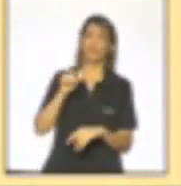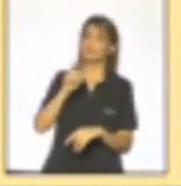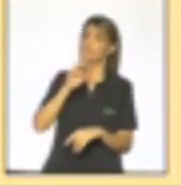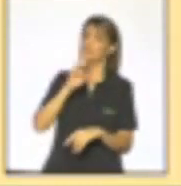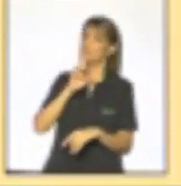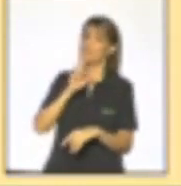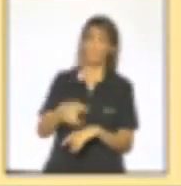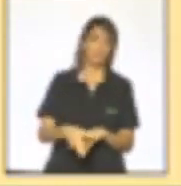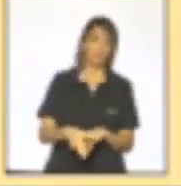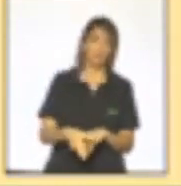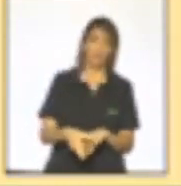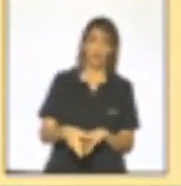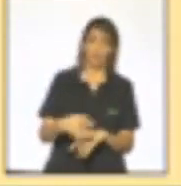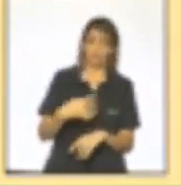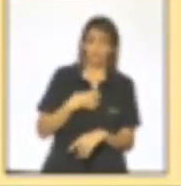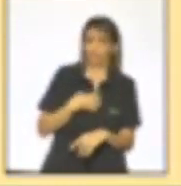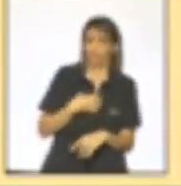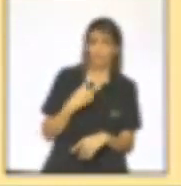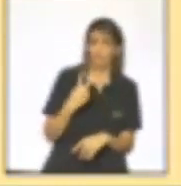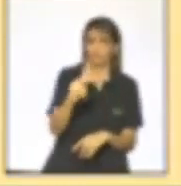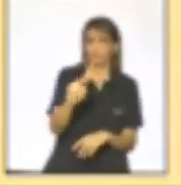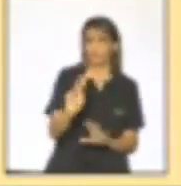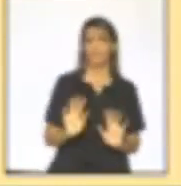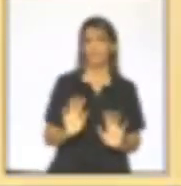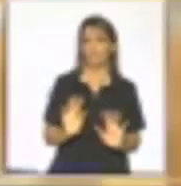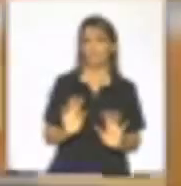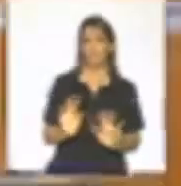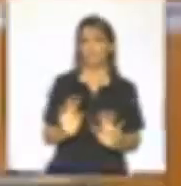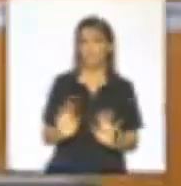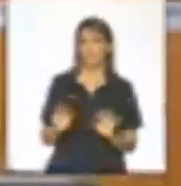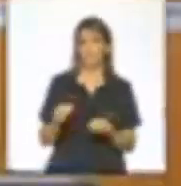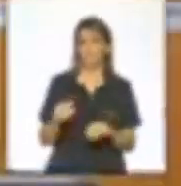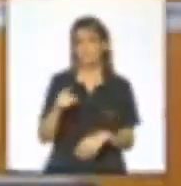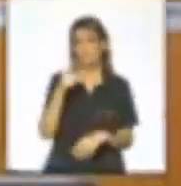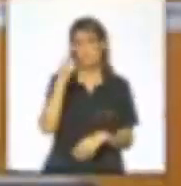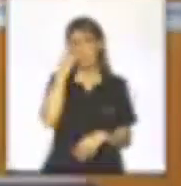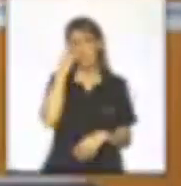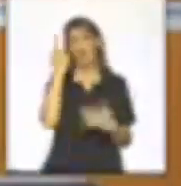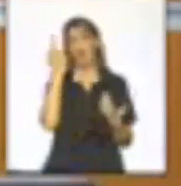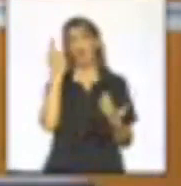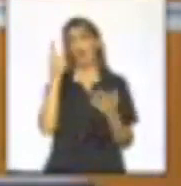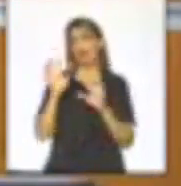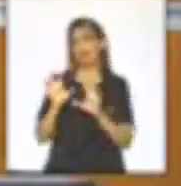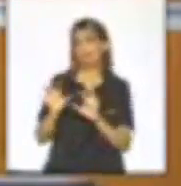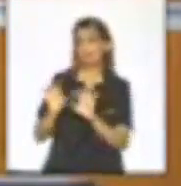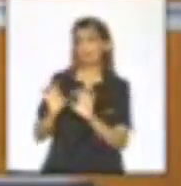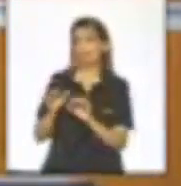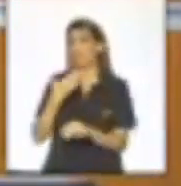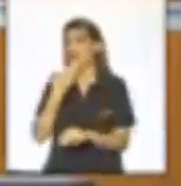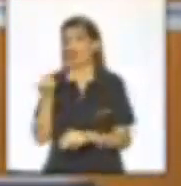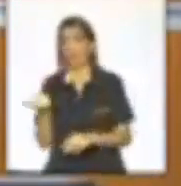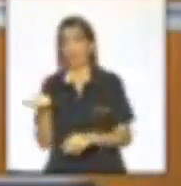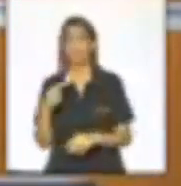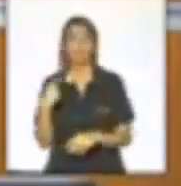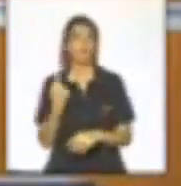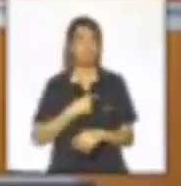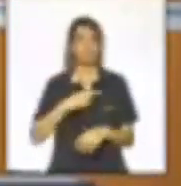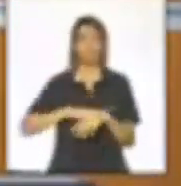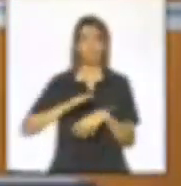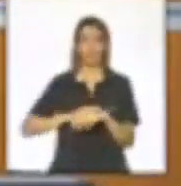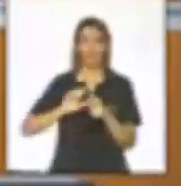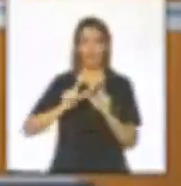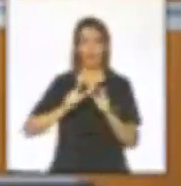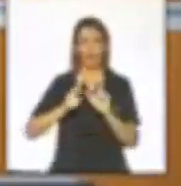do seu modo, do modo que você achar mais fácil, ok? Quando a gente trabalha com